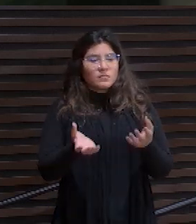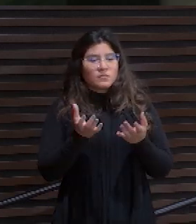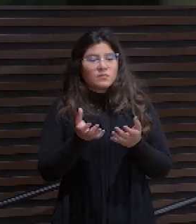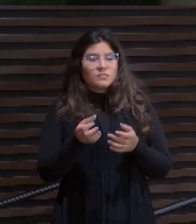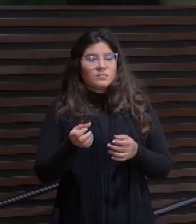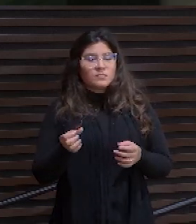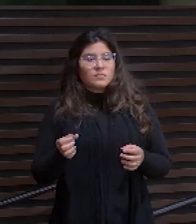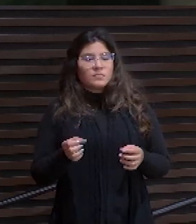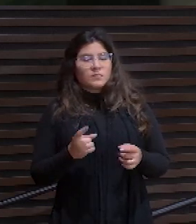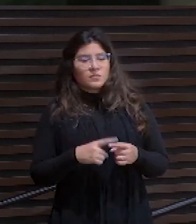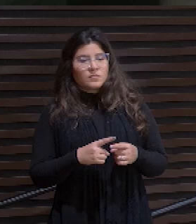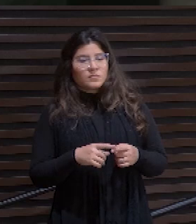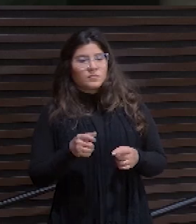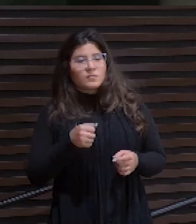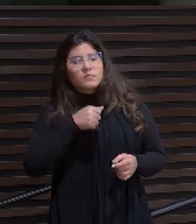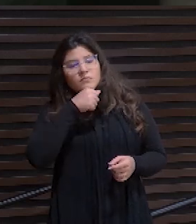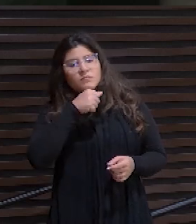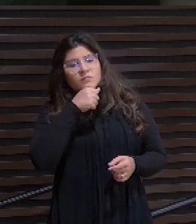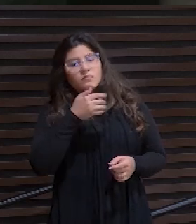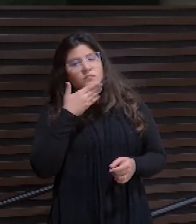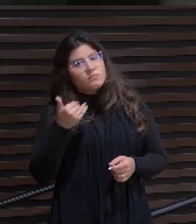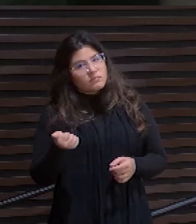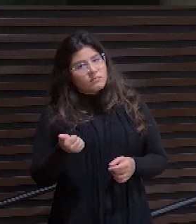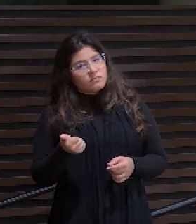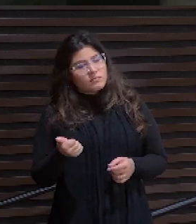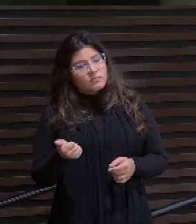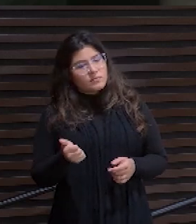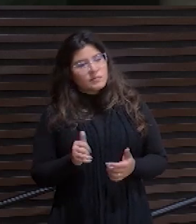diz, o velho é excelente.